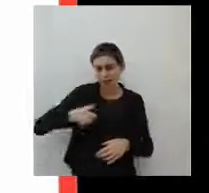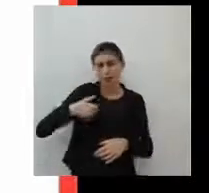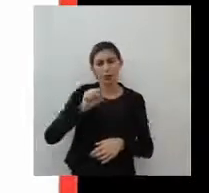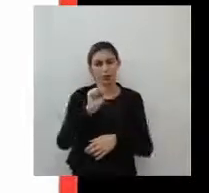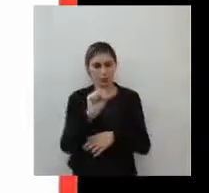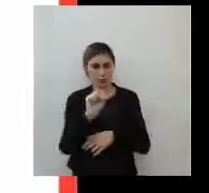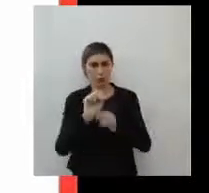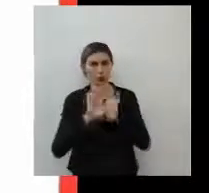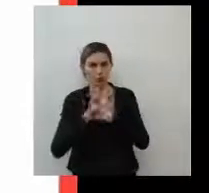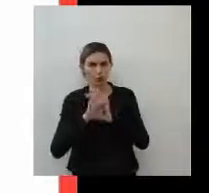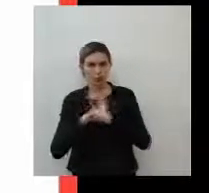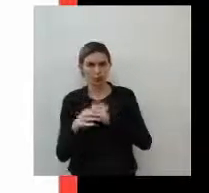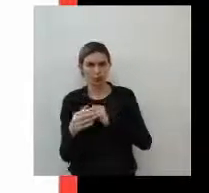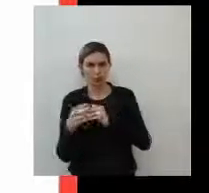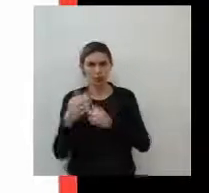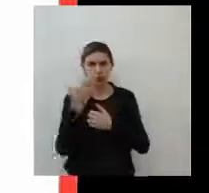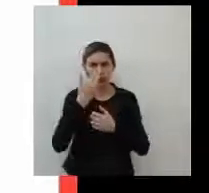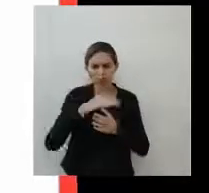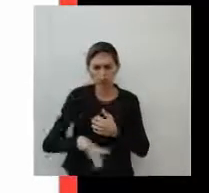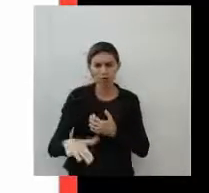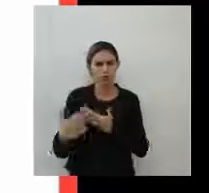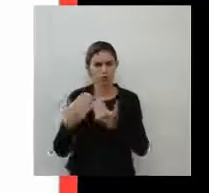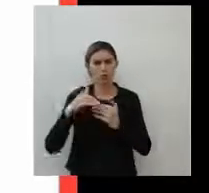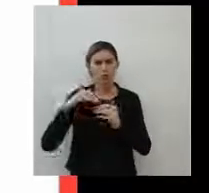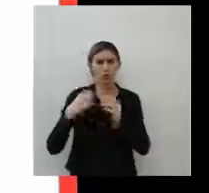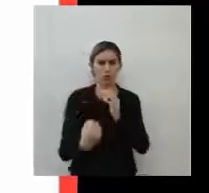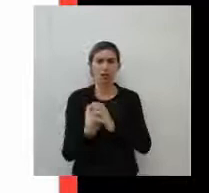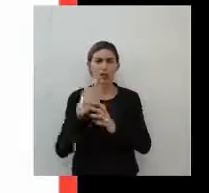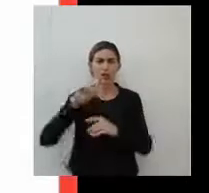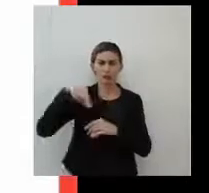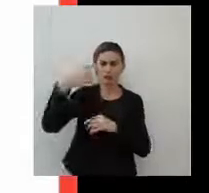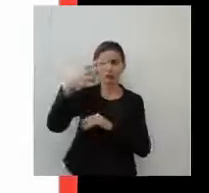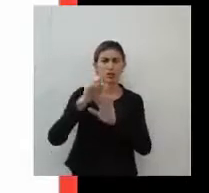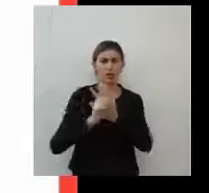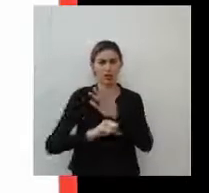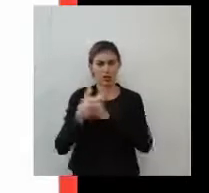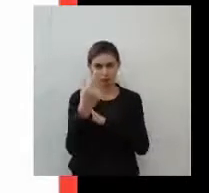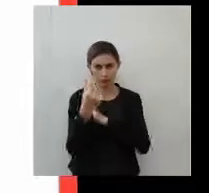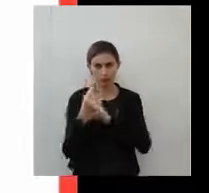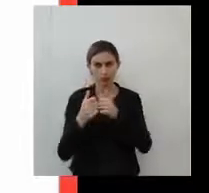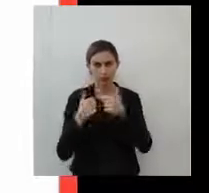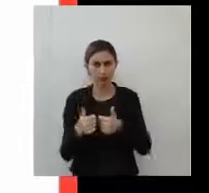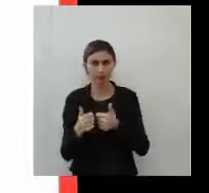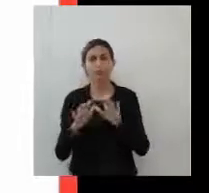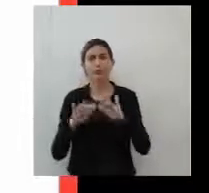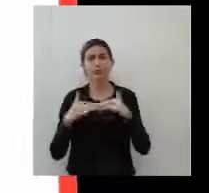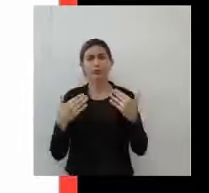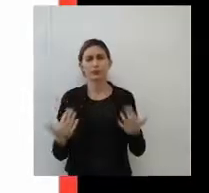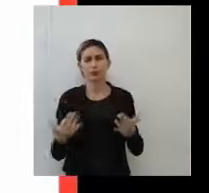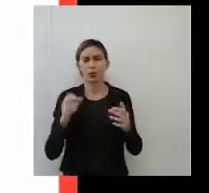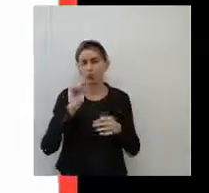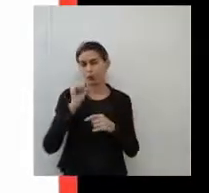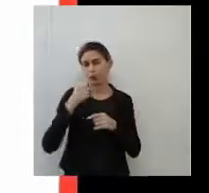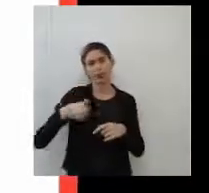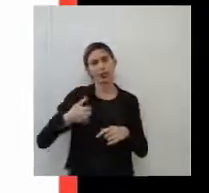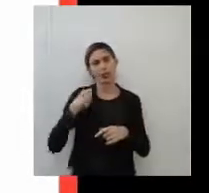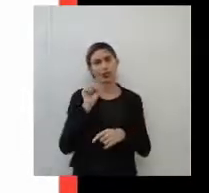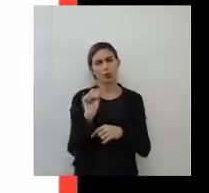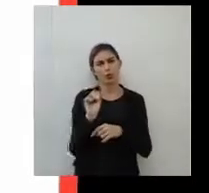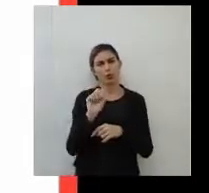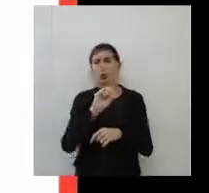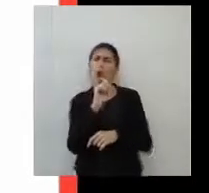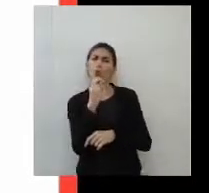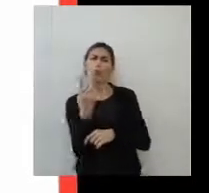esse conceito de criança e de adolescente, isso foi criado mais na frente, no século XX. Tá bem? Então, 8 anos ou